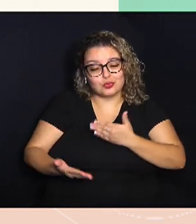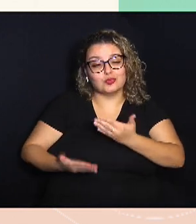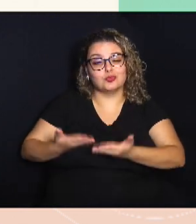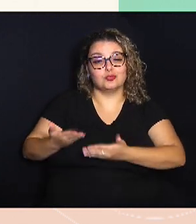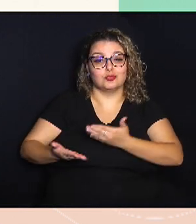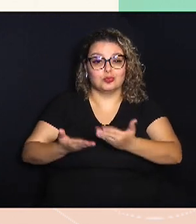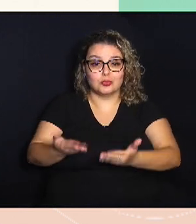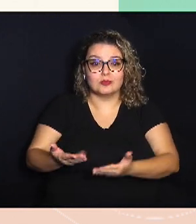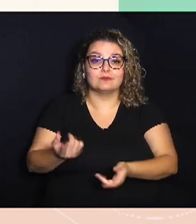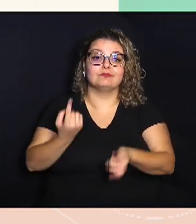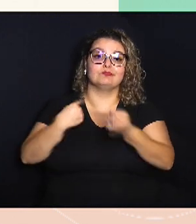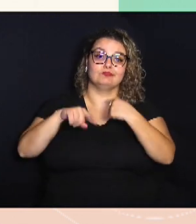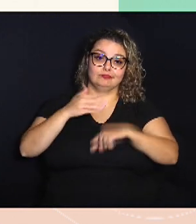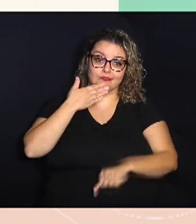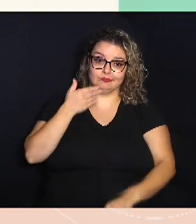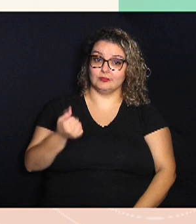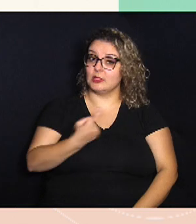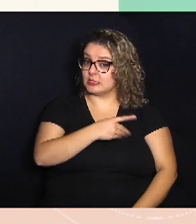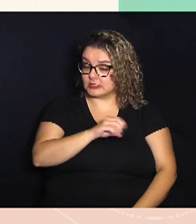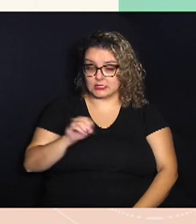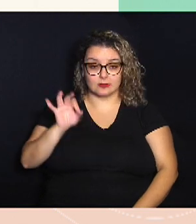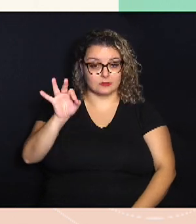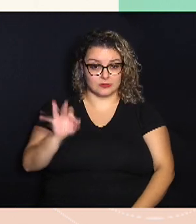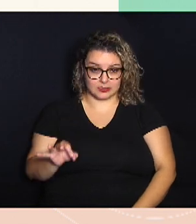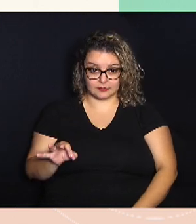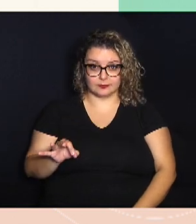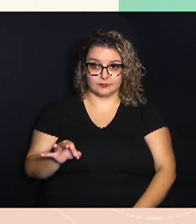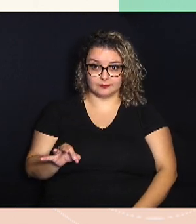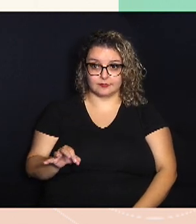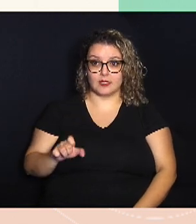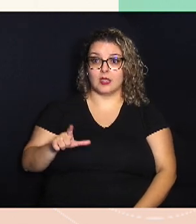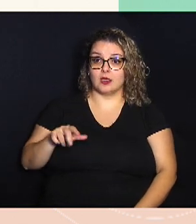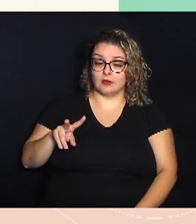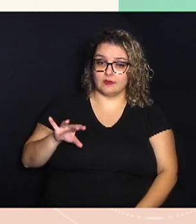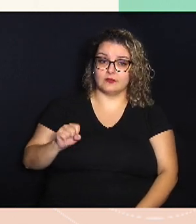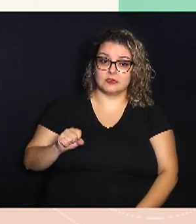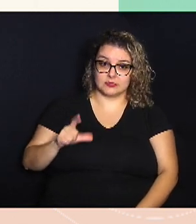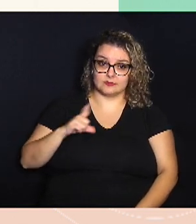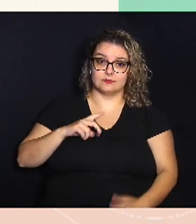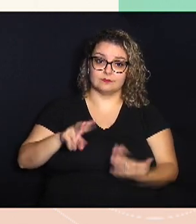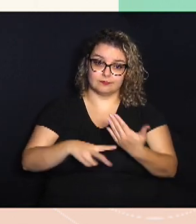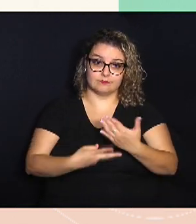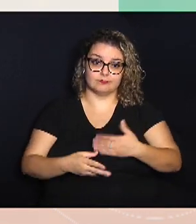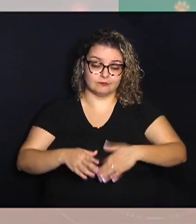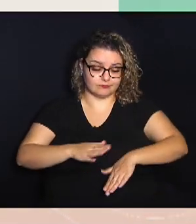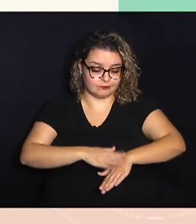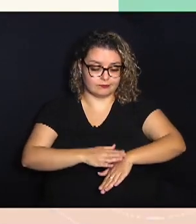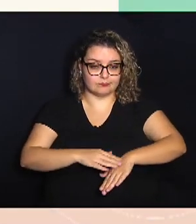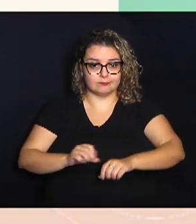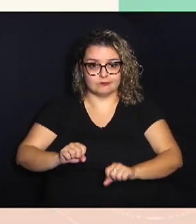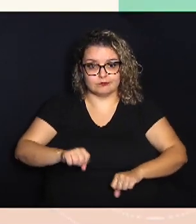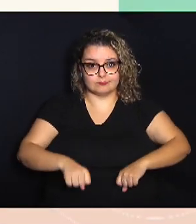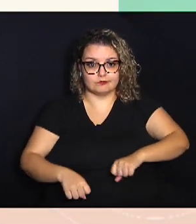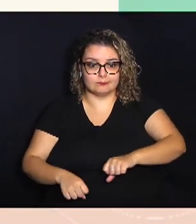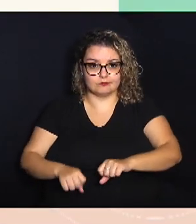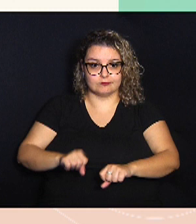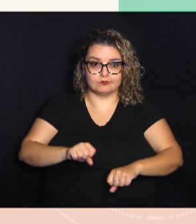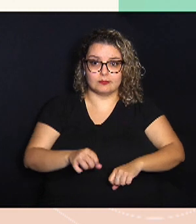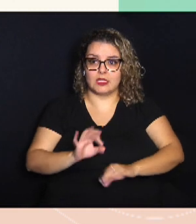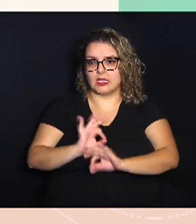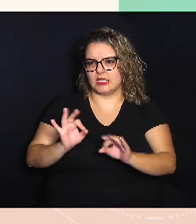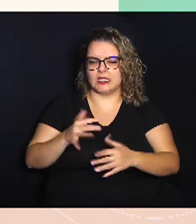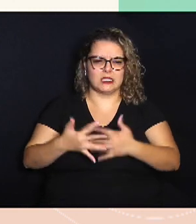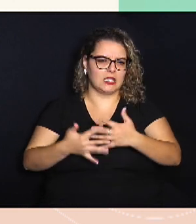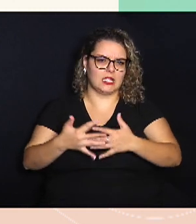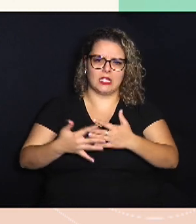sua recuperação 100%. Elvis ficou com uma sequela em uma das patas traseiras, mas nada que